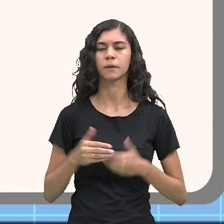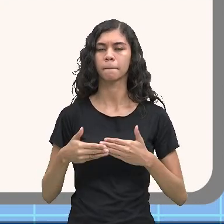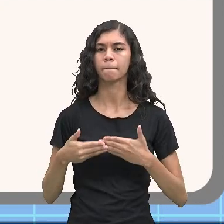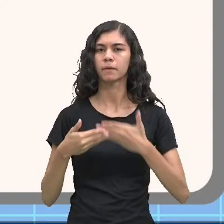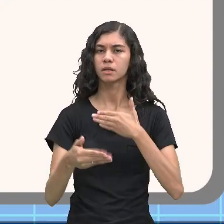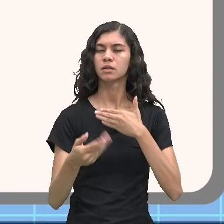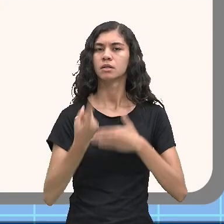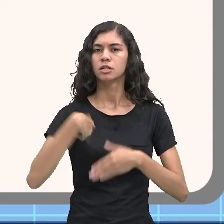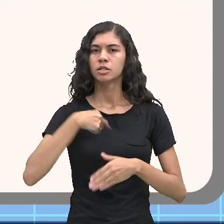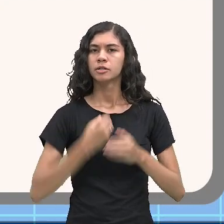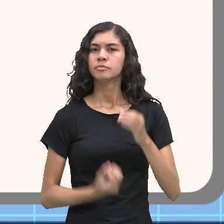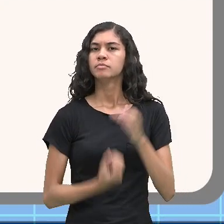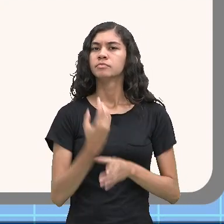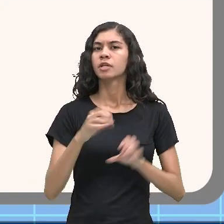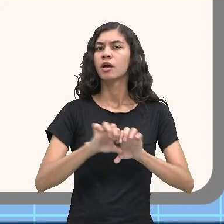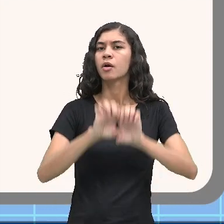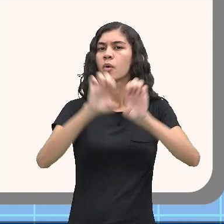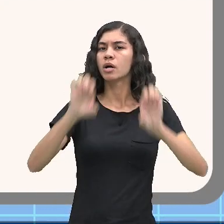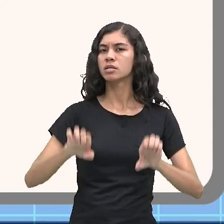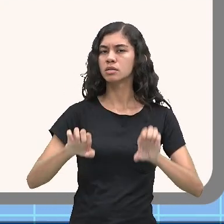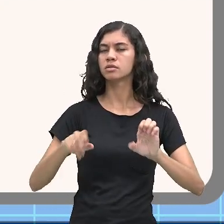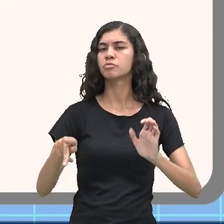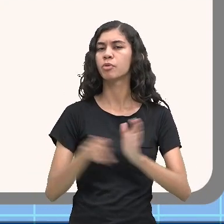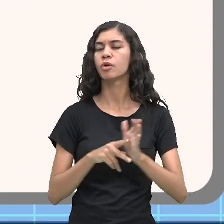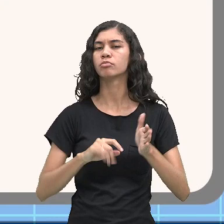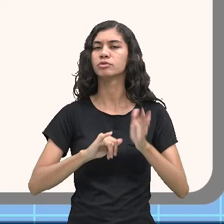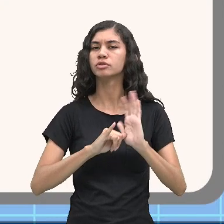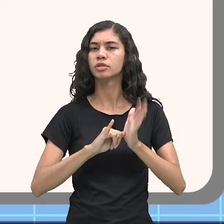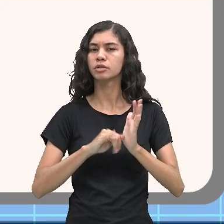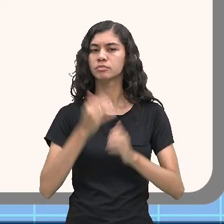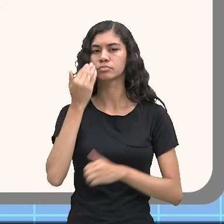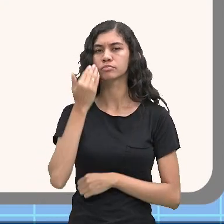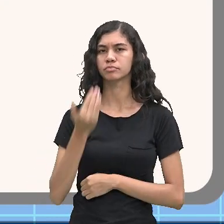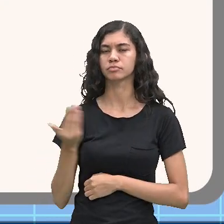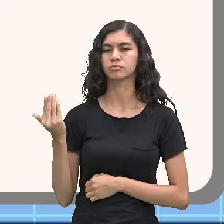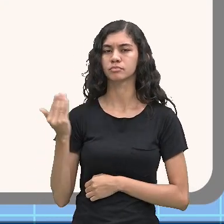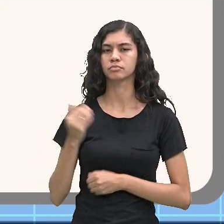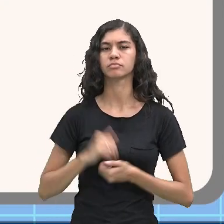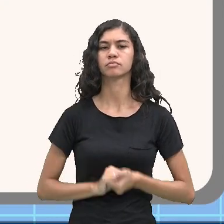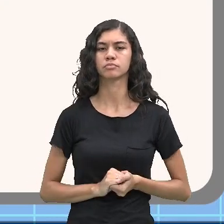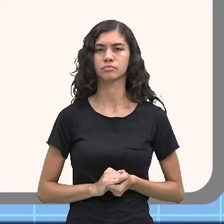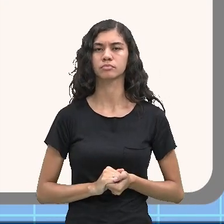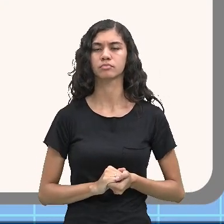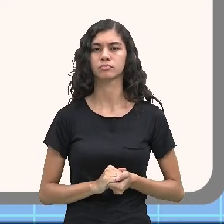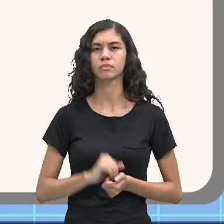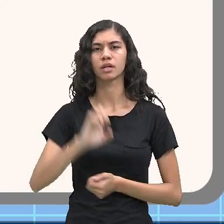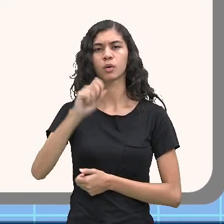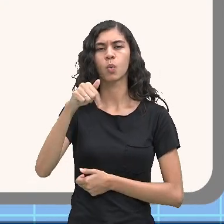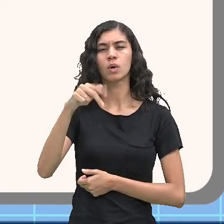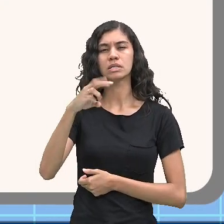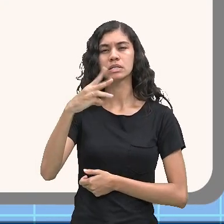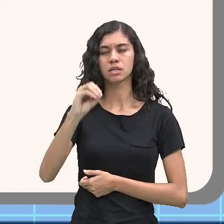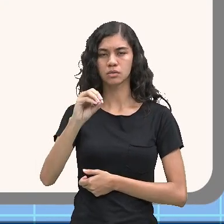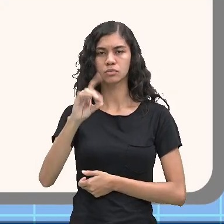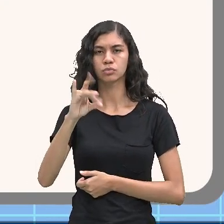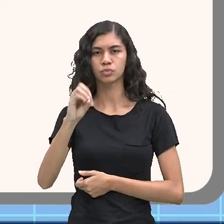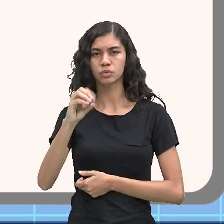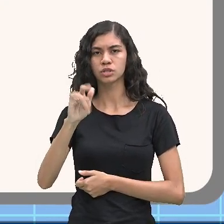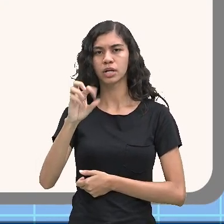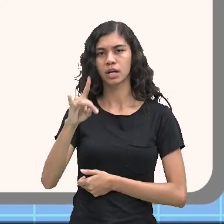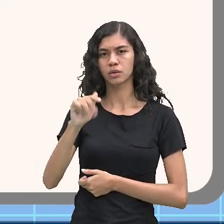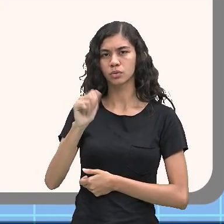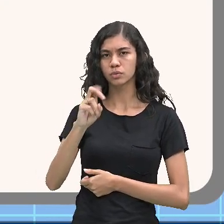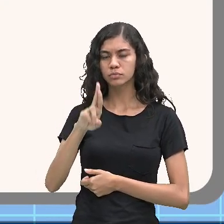nós construímos a equação do gerador, como a gente pode acompanhar aí, olha. A equação do gerador, a partir ali da manipulação,